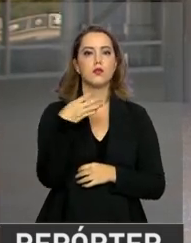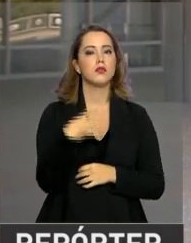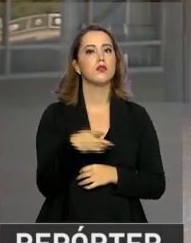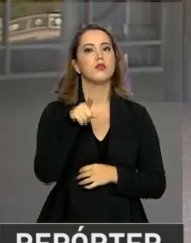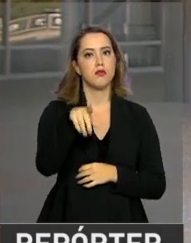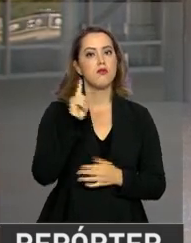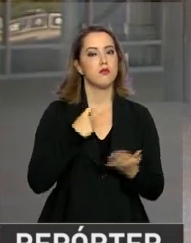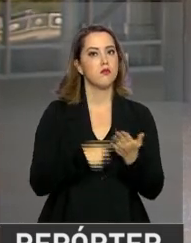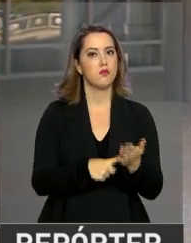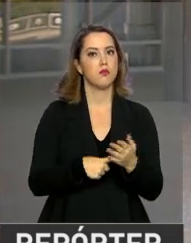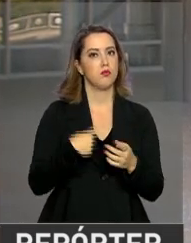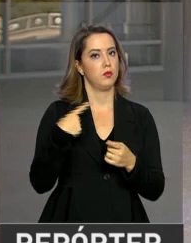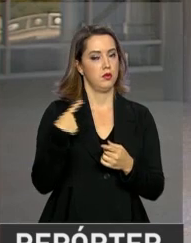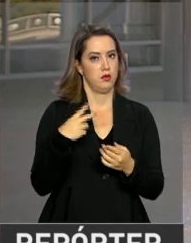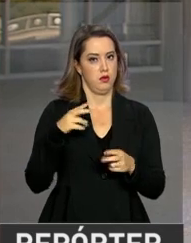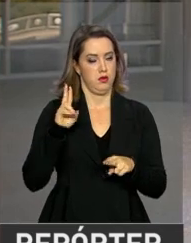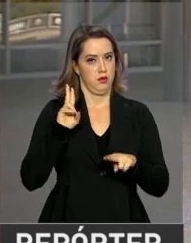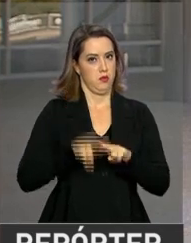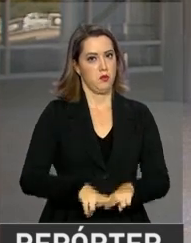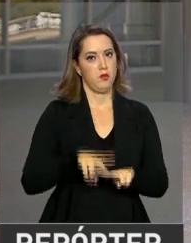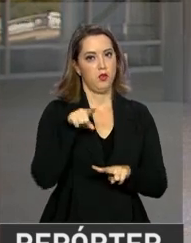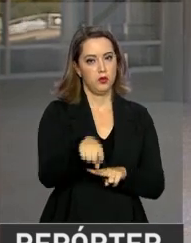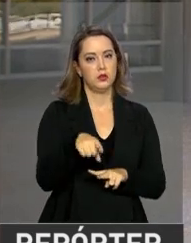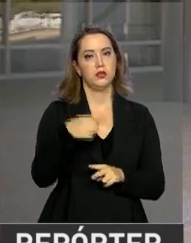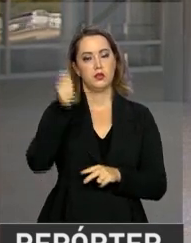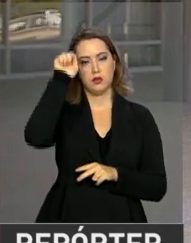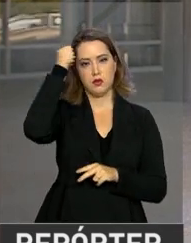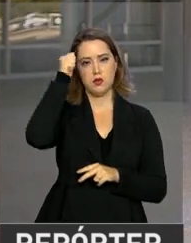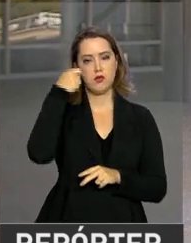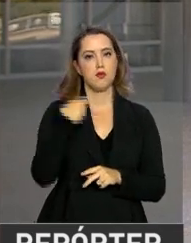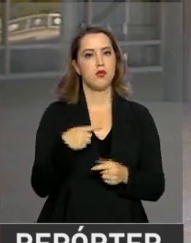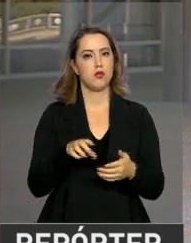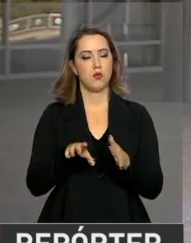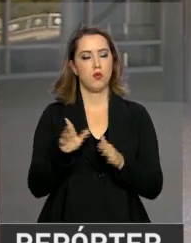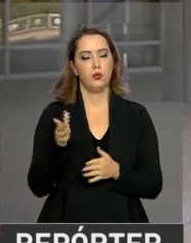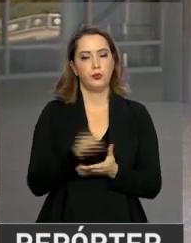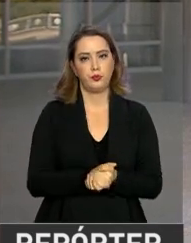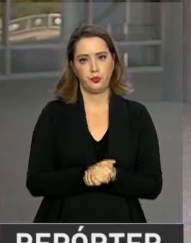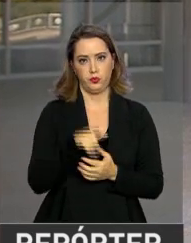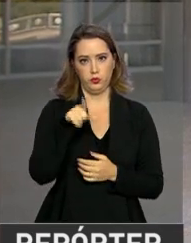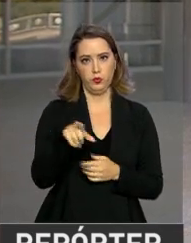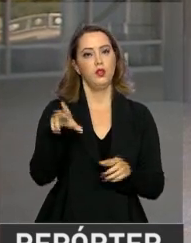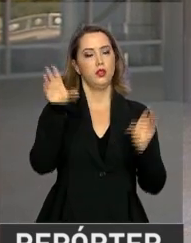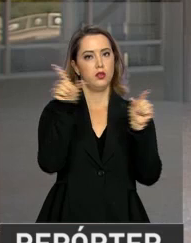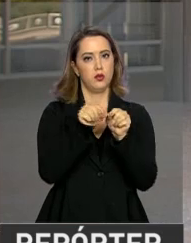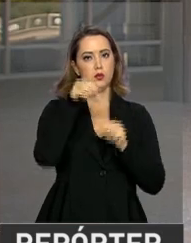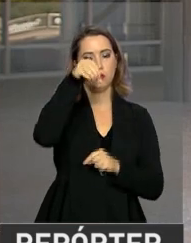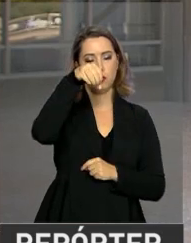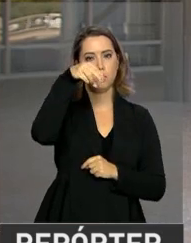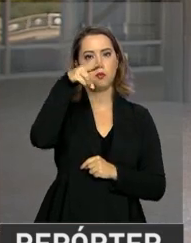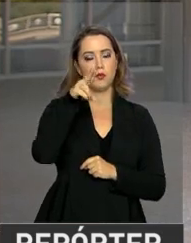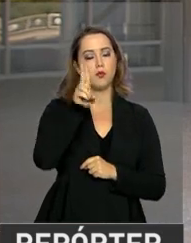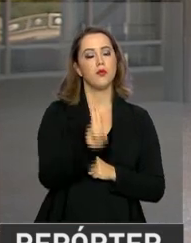por racismo no Brasil e foi condecorada como embaixadora da paz pela ONU. No começo do governo, a